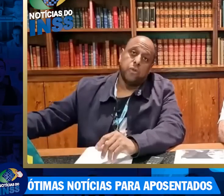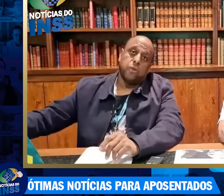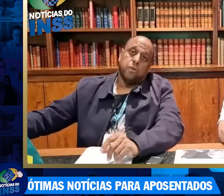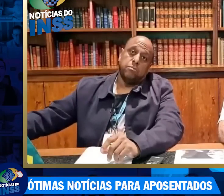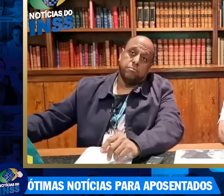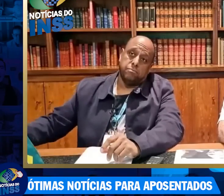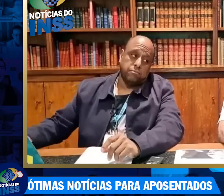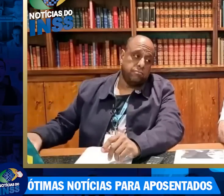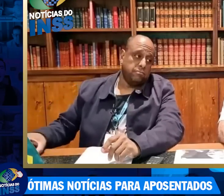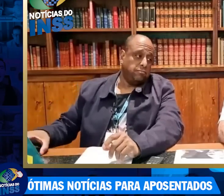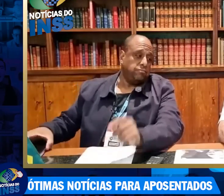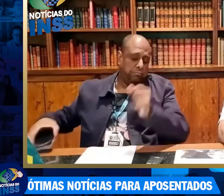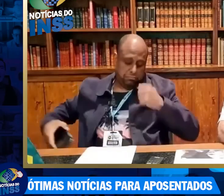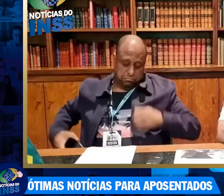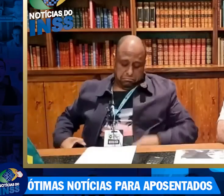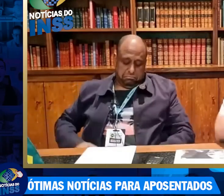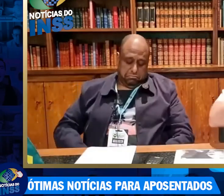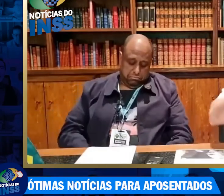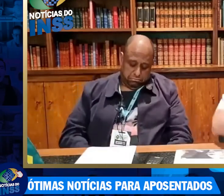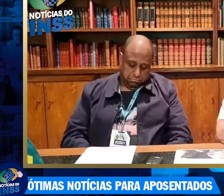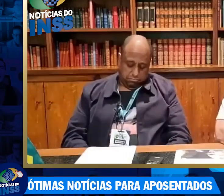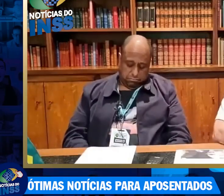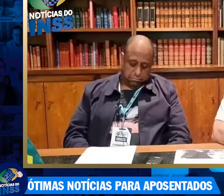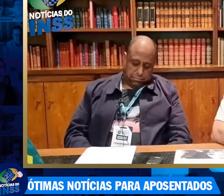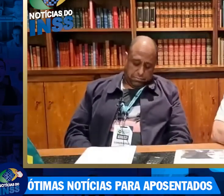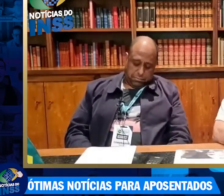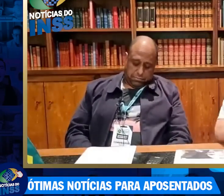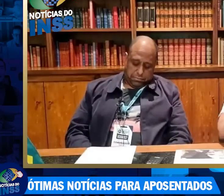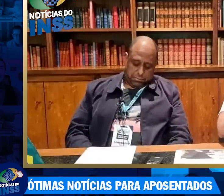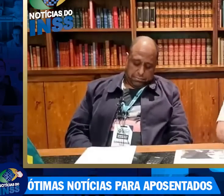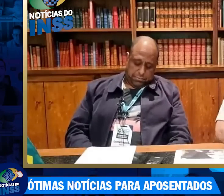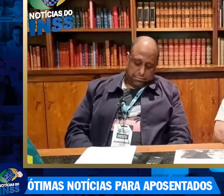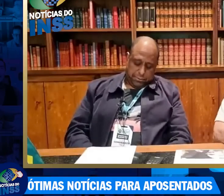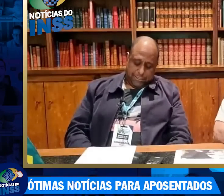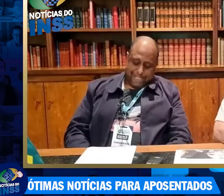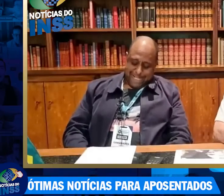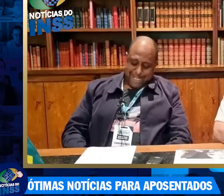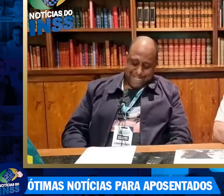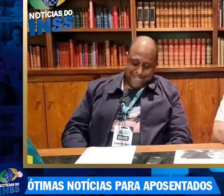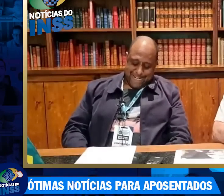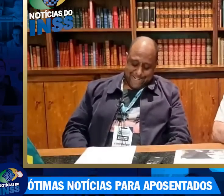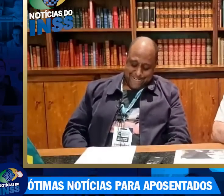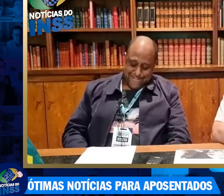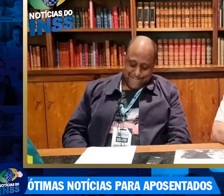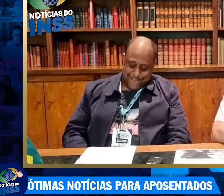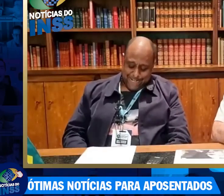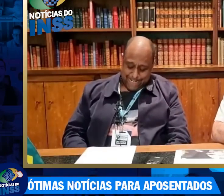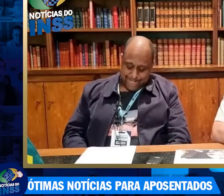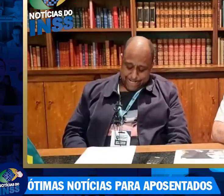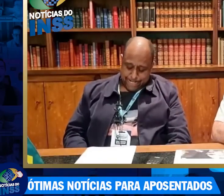Câmara aprovou em definitivo o teto de ICMS para estados. Então, o estado pode cobrar no máximo 17%